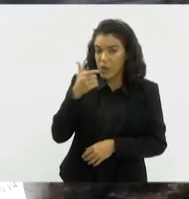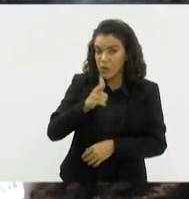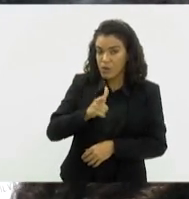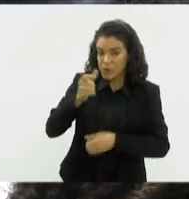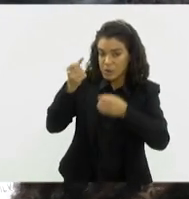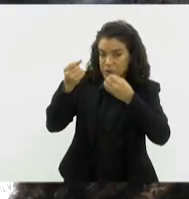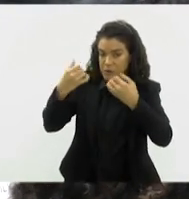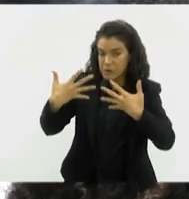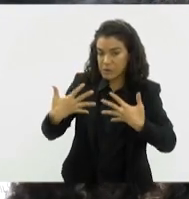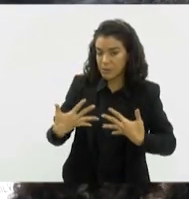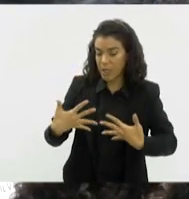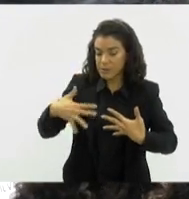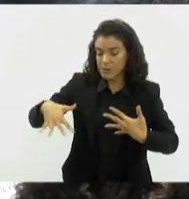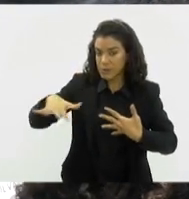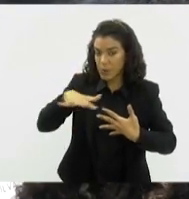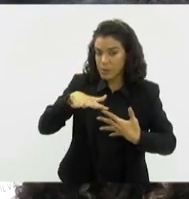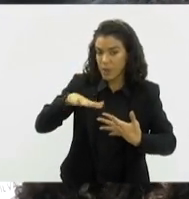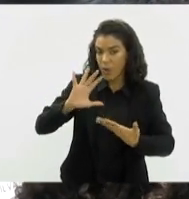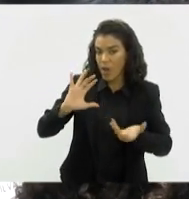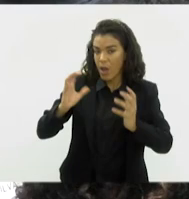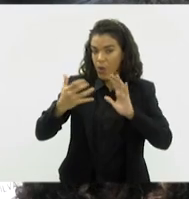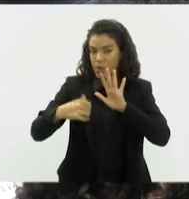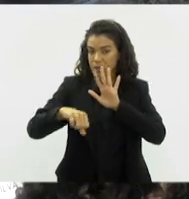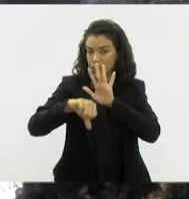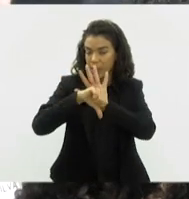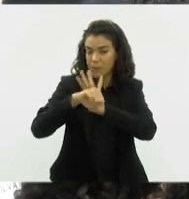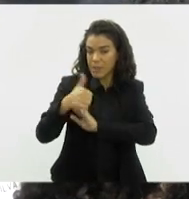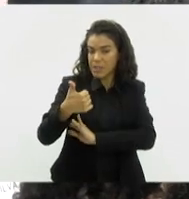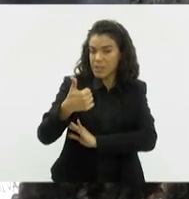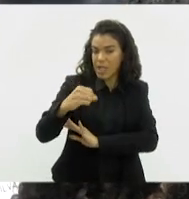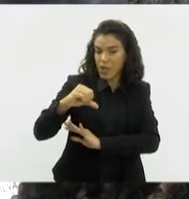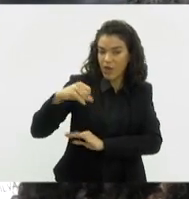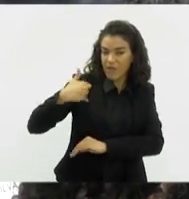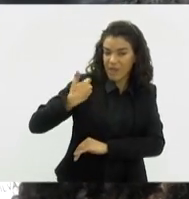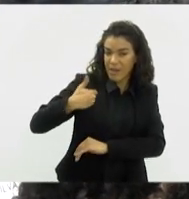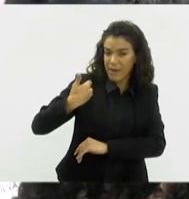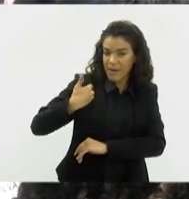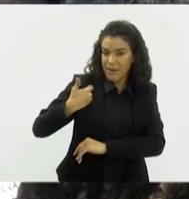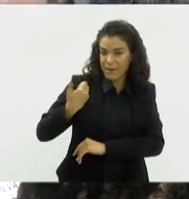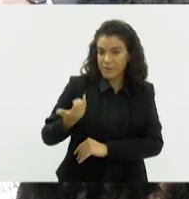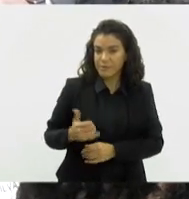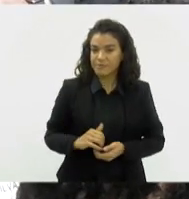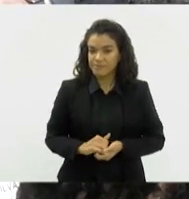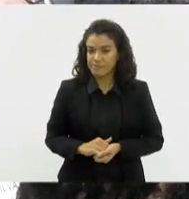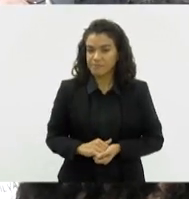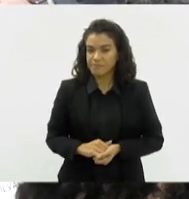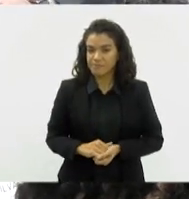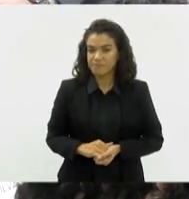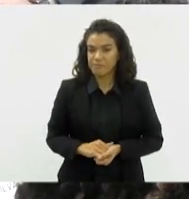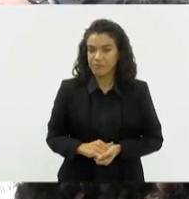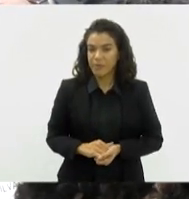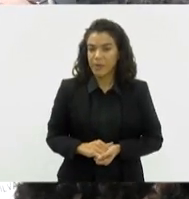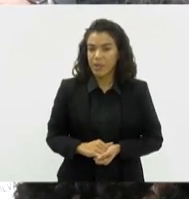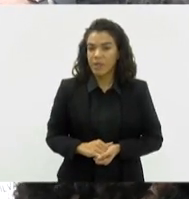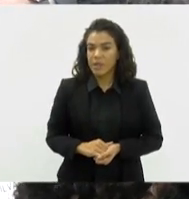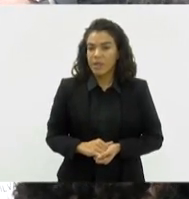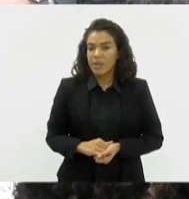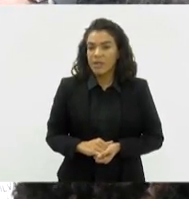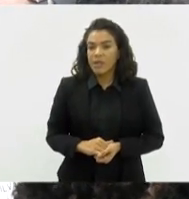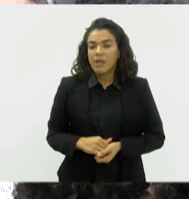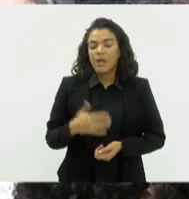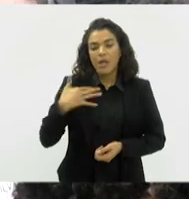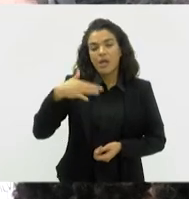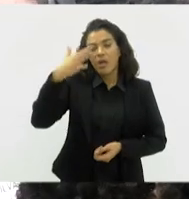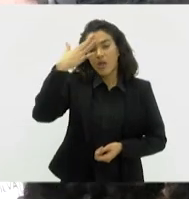as circunstâncias que aconteceu esse crime quando ele tinha 19 anos, a gente peço pressupõe apenas que compreensão por parte dos membros compreendido. Da